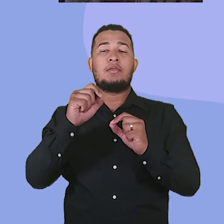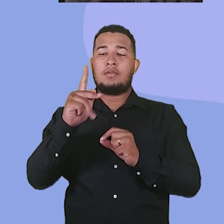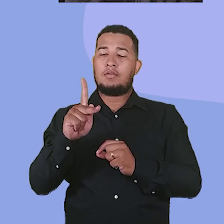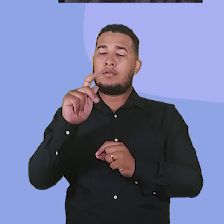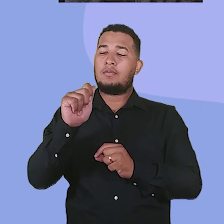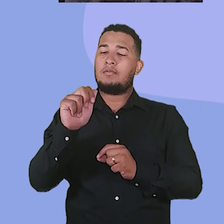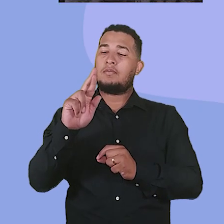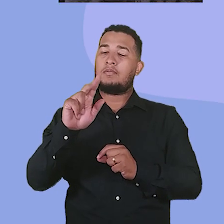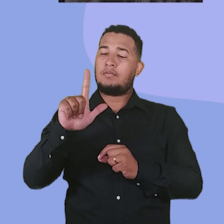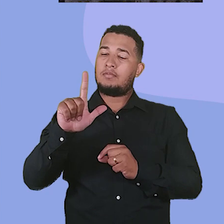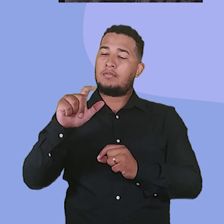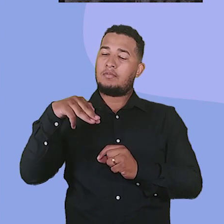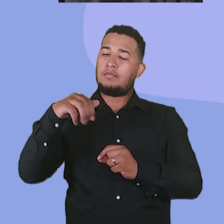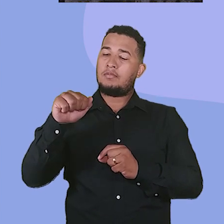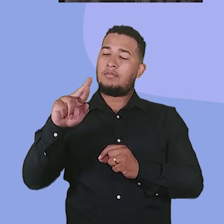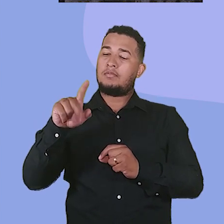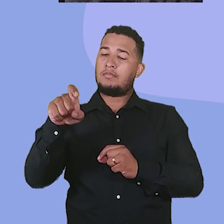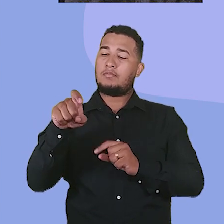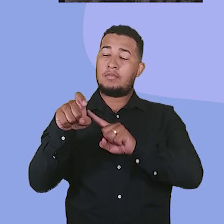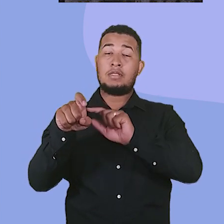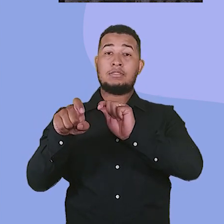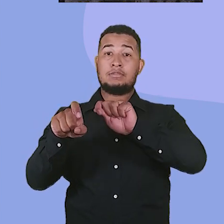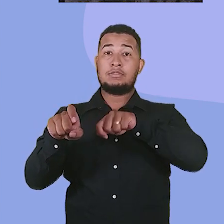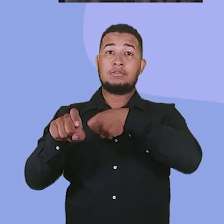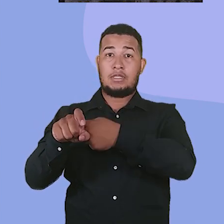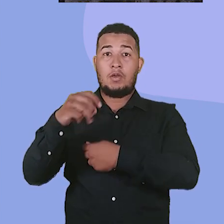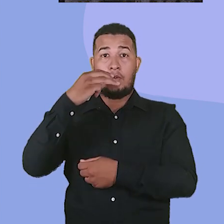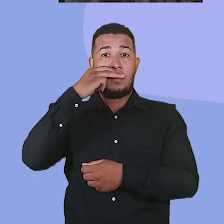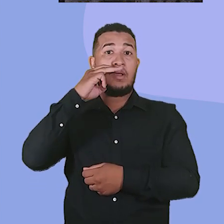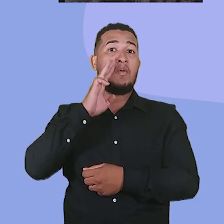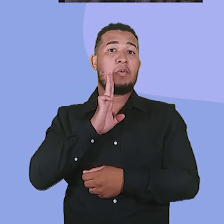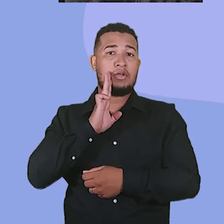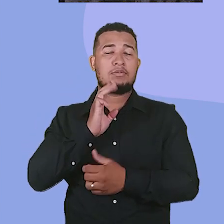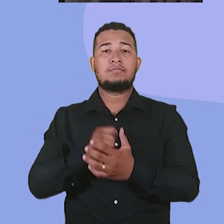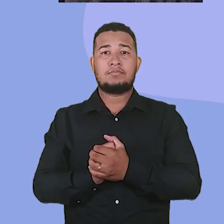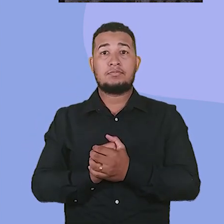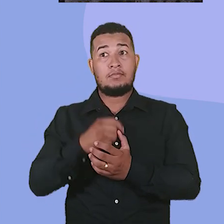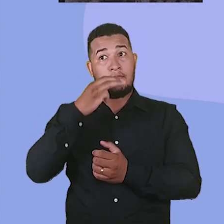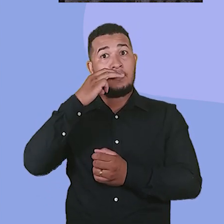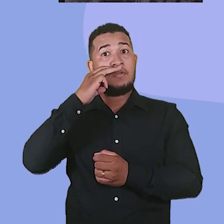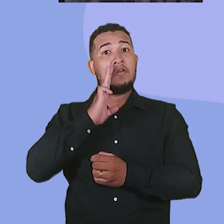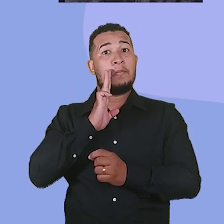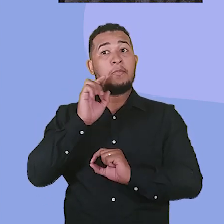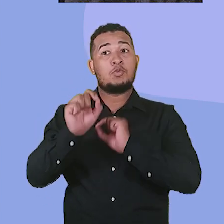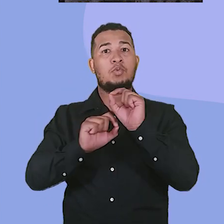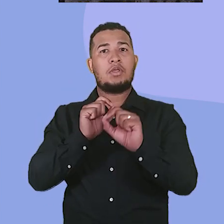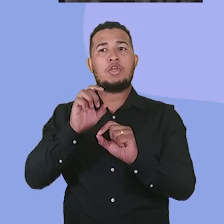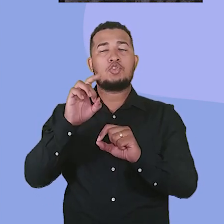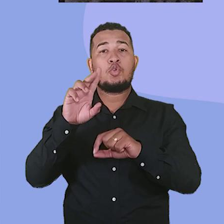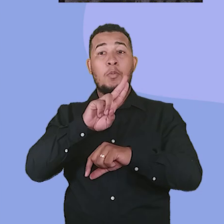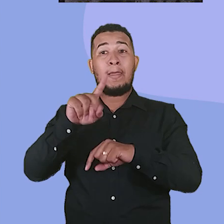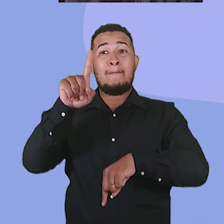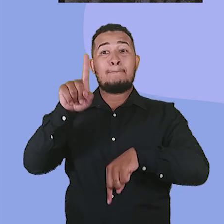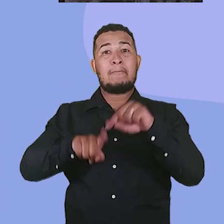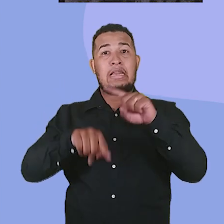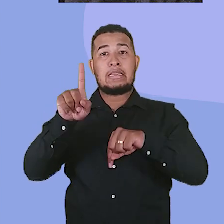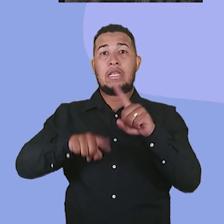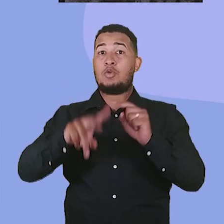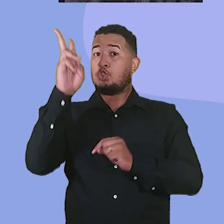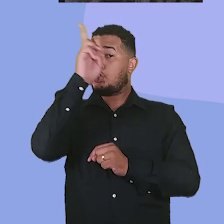é o Karl Marx. Karl Marx cria um outro método, chamado de